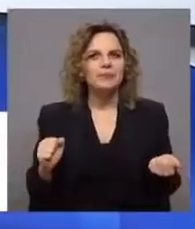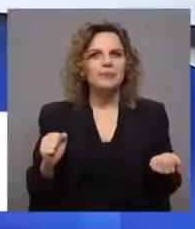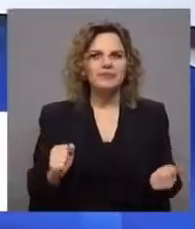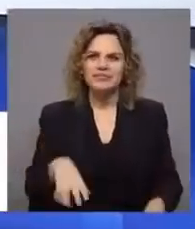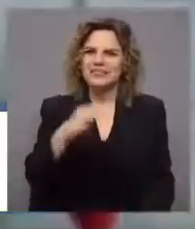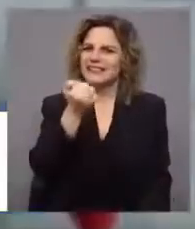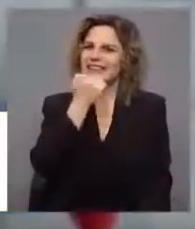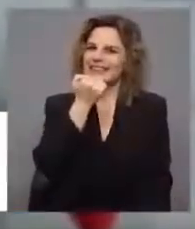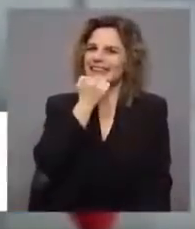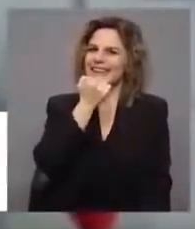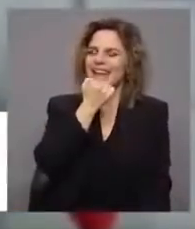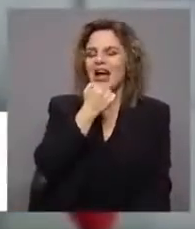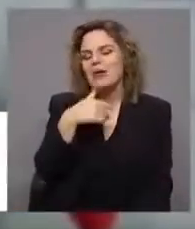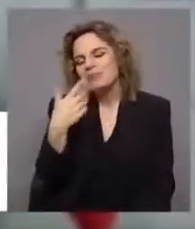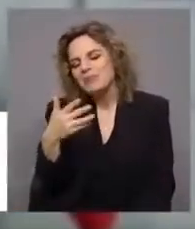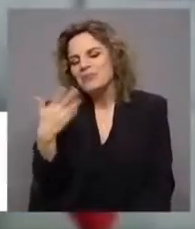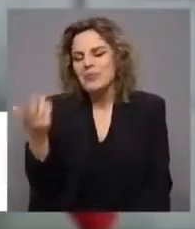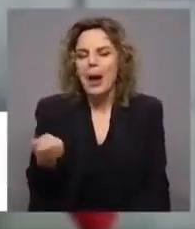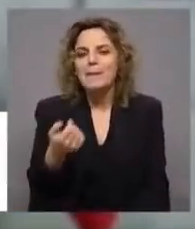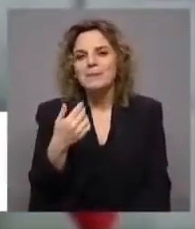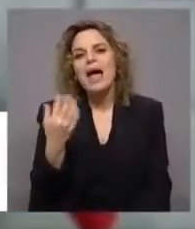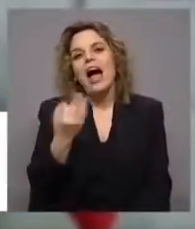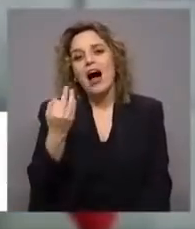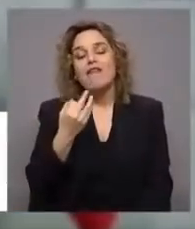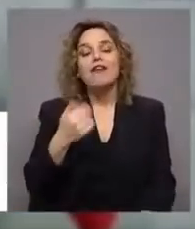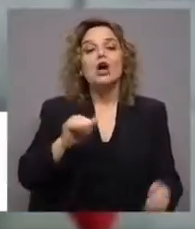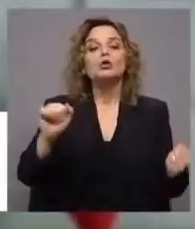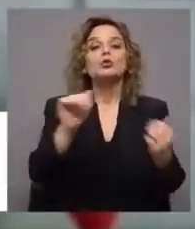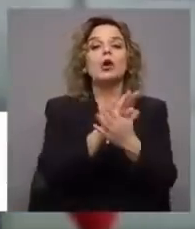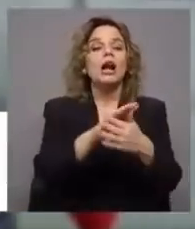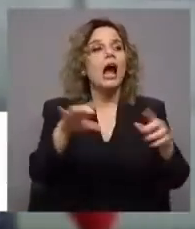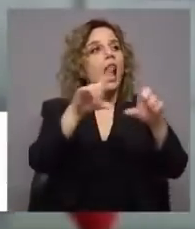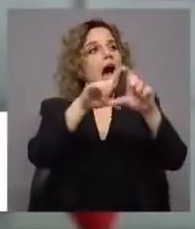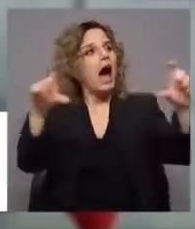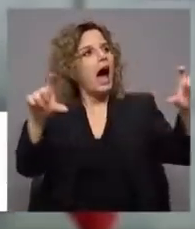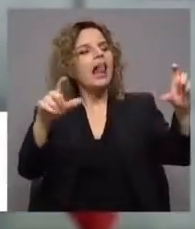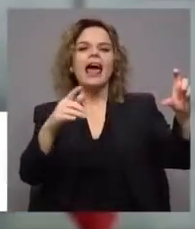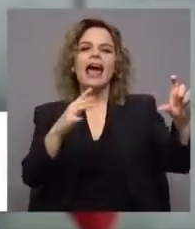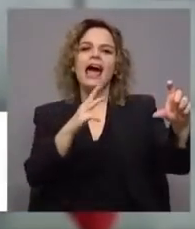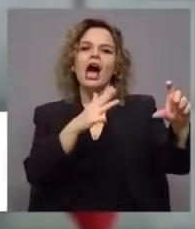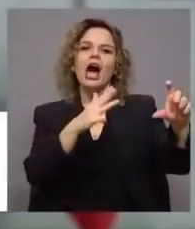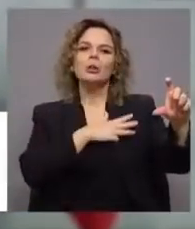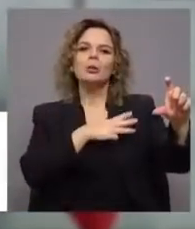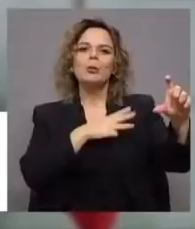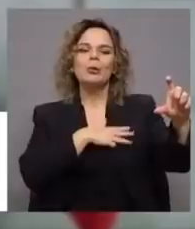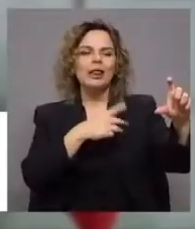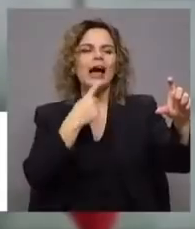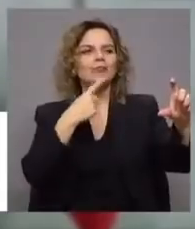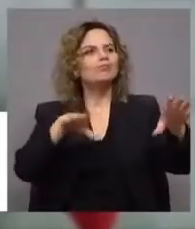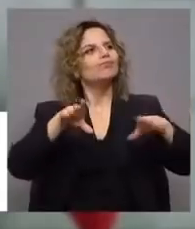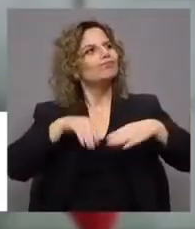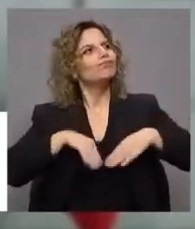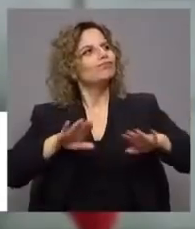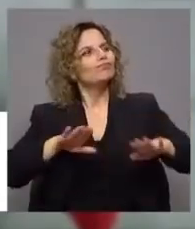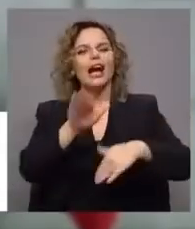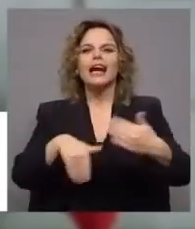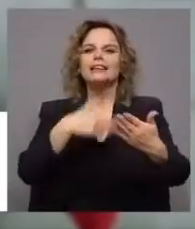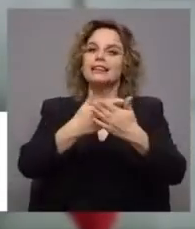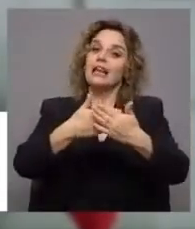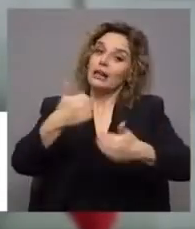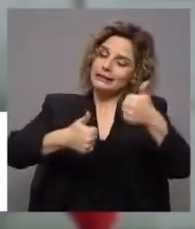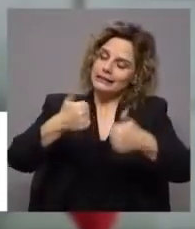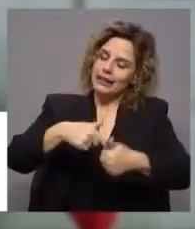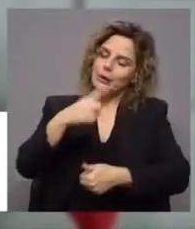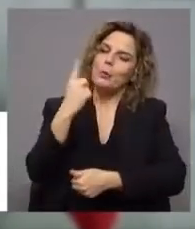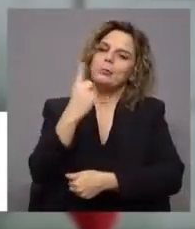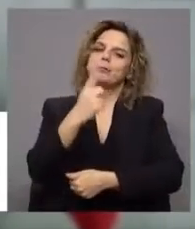Veja, se eu admitir, a manchete do jornal é o seguinte: Lula admite ser candidato a presidente da República. Deixa eu te dizer